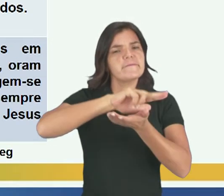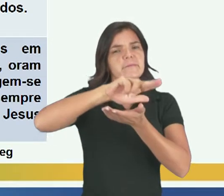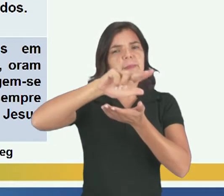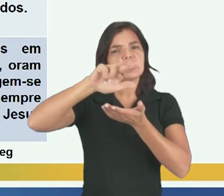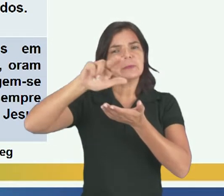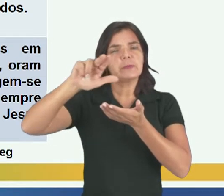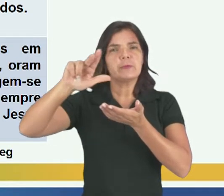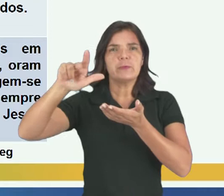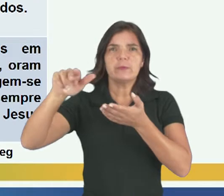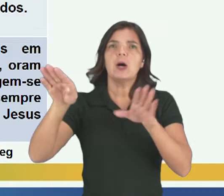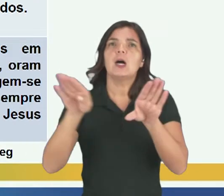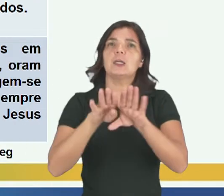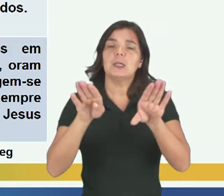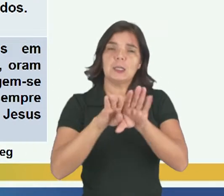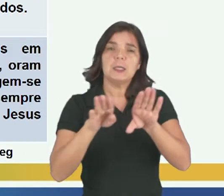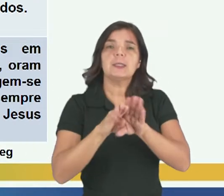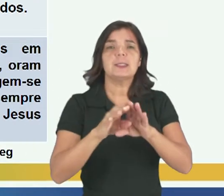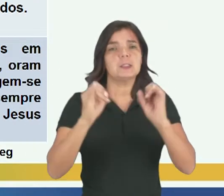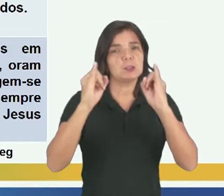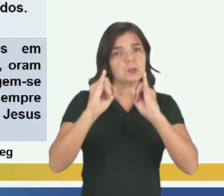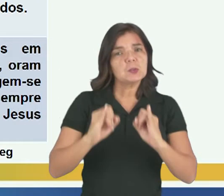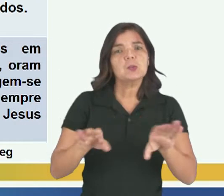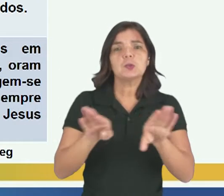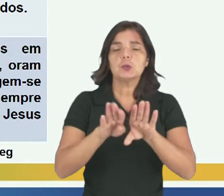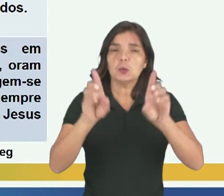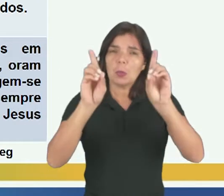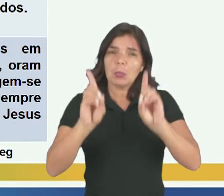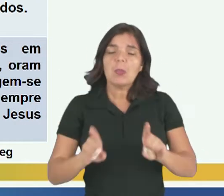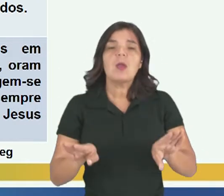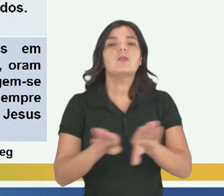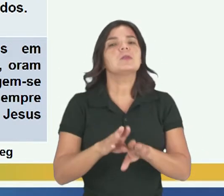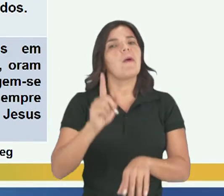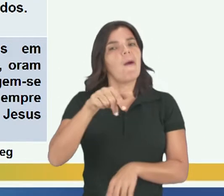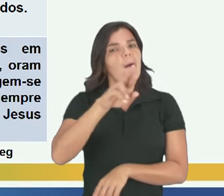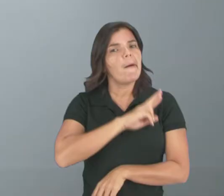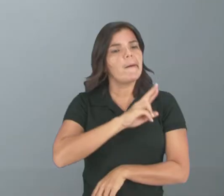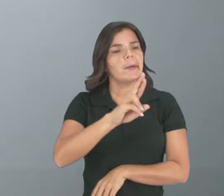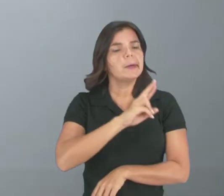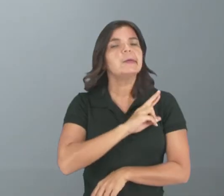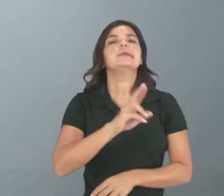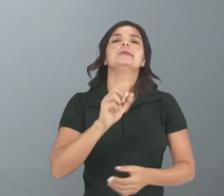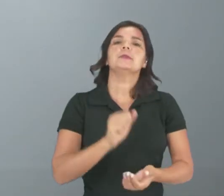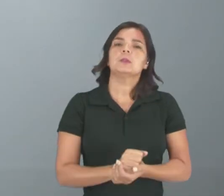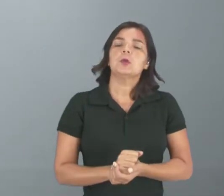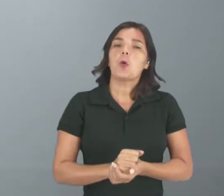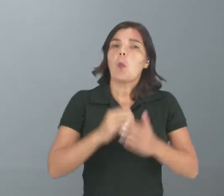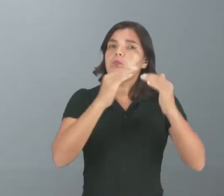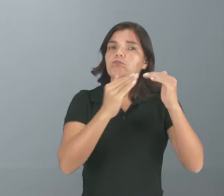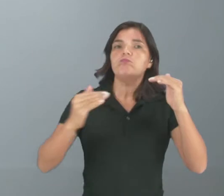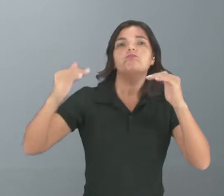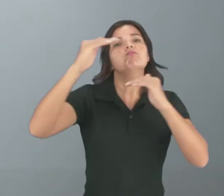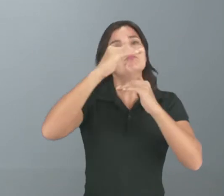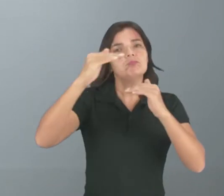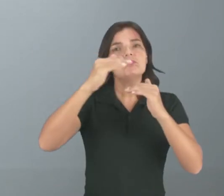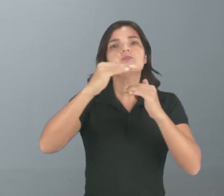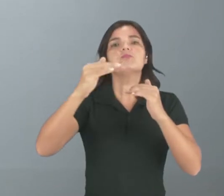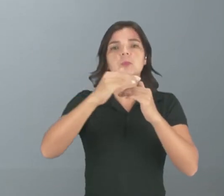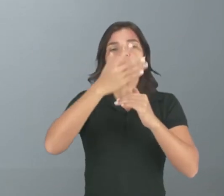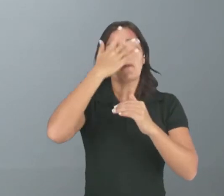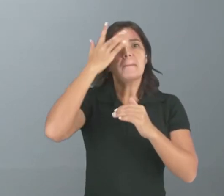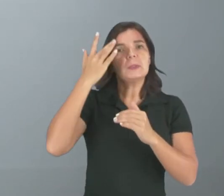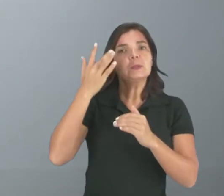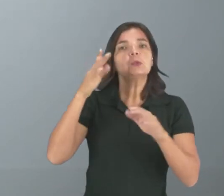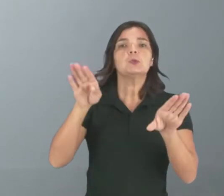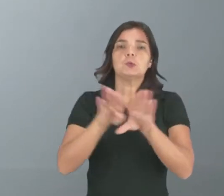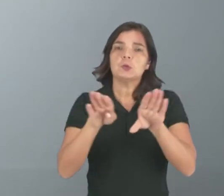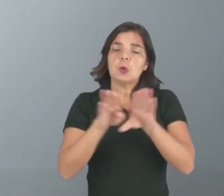múltiplas divindades. Talvez seja a religião com maior quantidade de divindades.